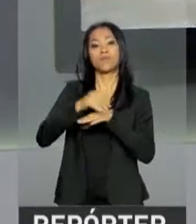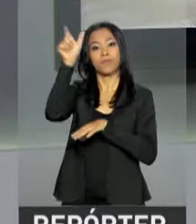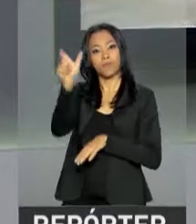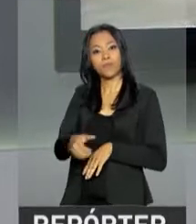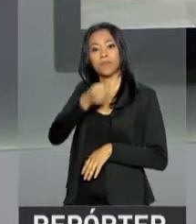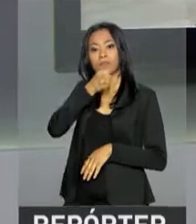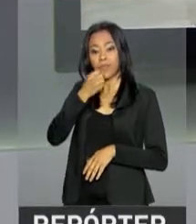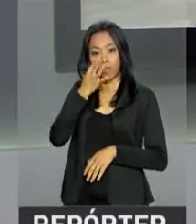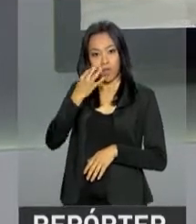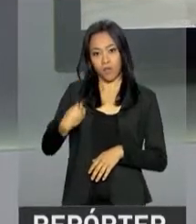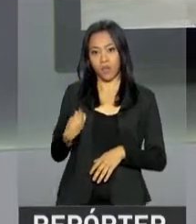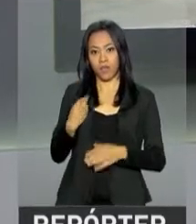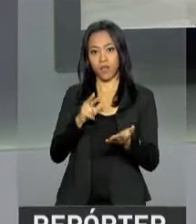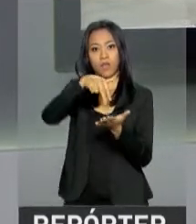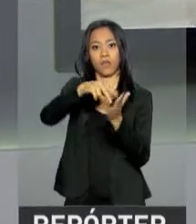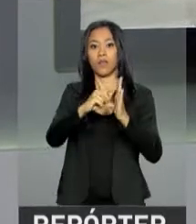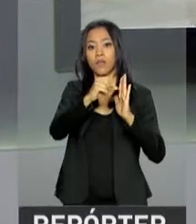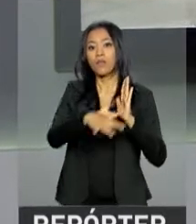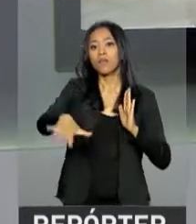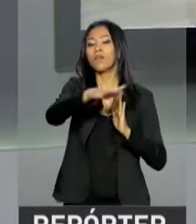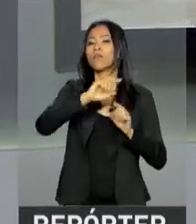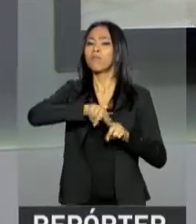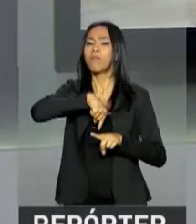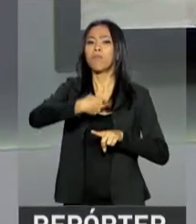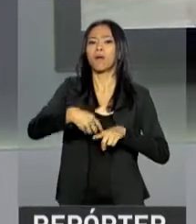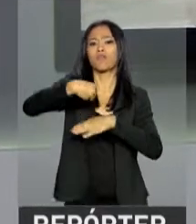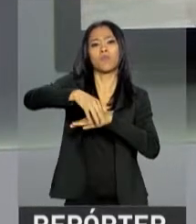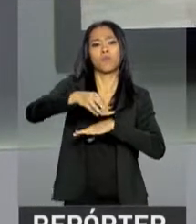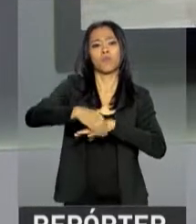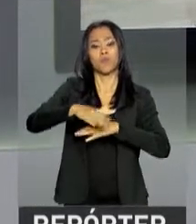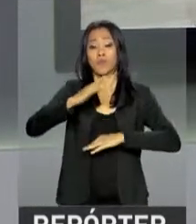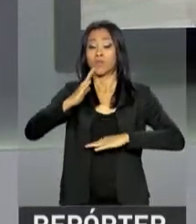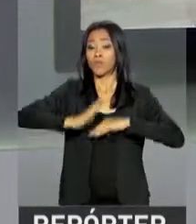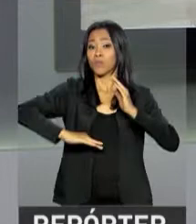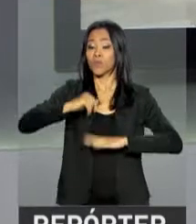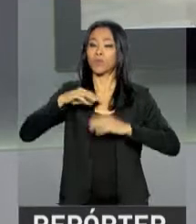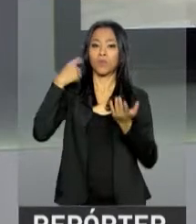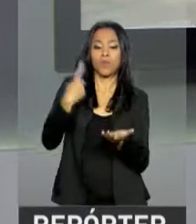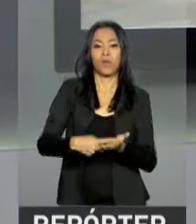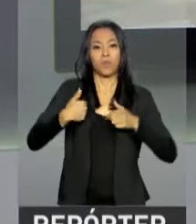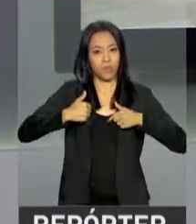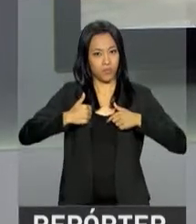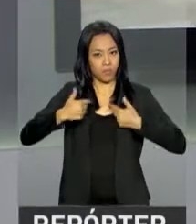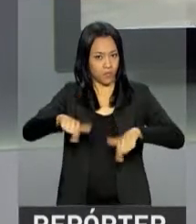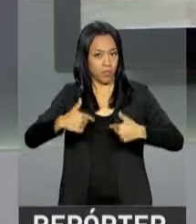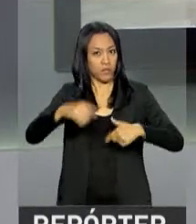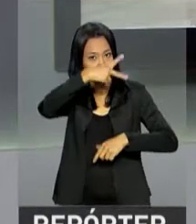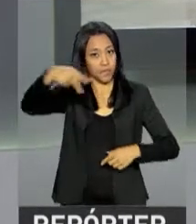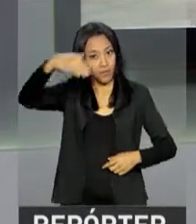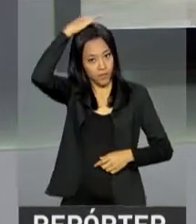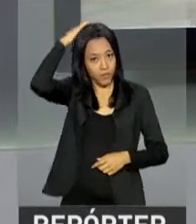no Palácio do Planalto e traz para a gente informações sobre a agenda do presidente Michel Temer no dia de hoje, que está em São Paulo. Não é isso, Ney? Muito bom dia para